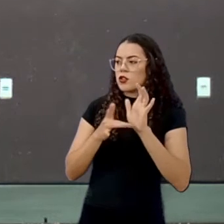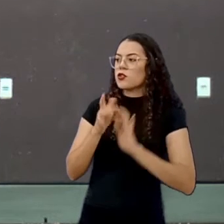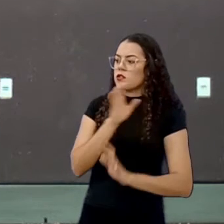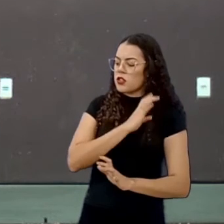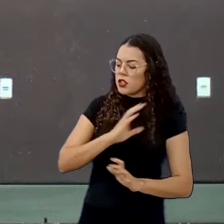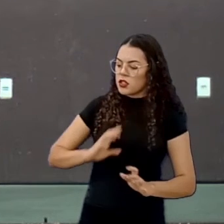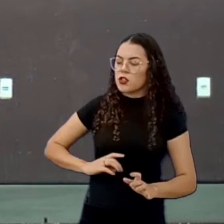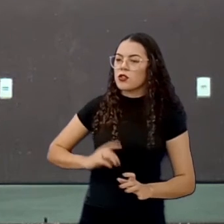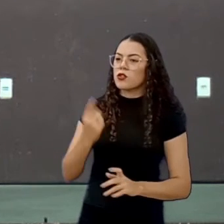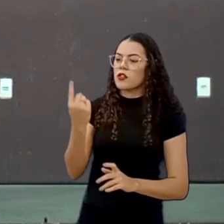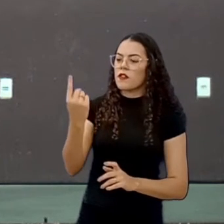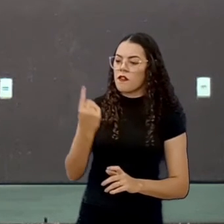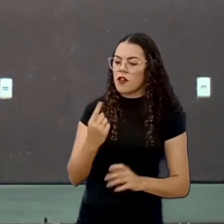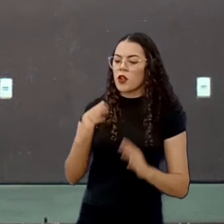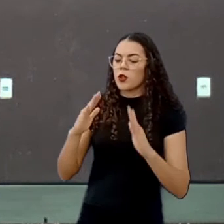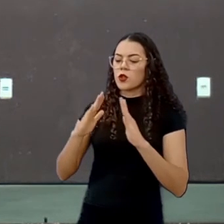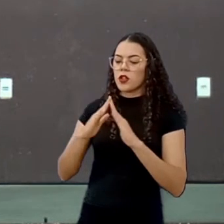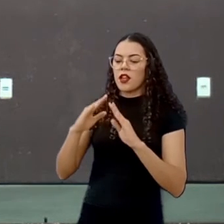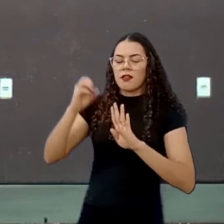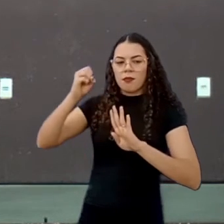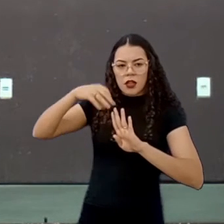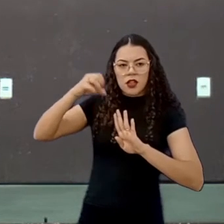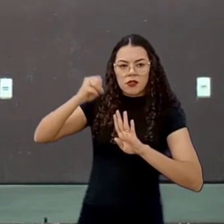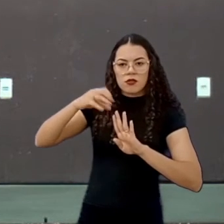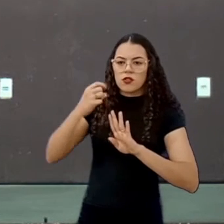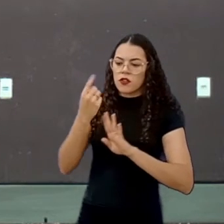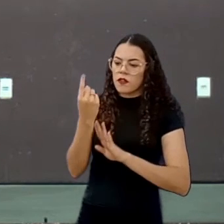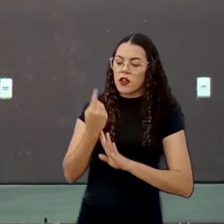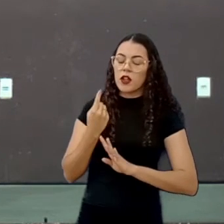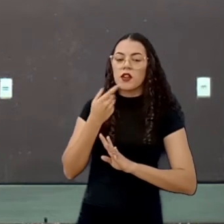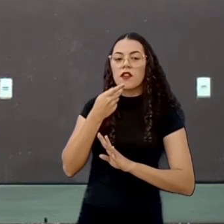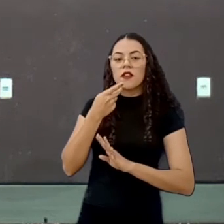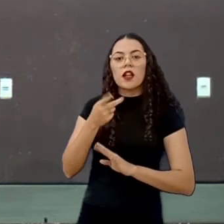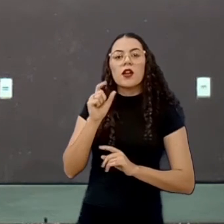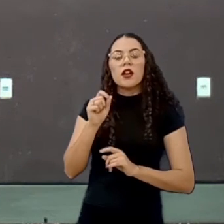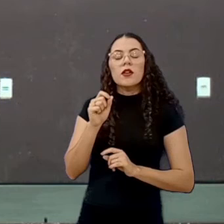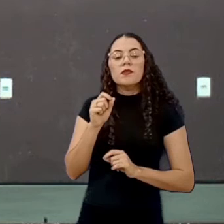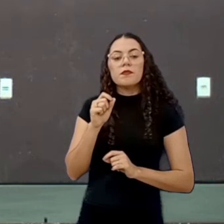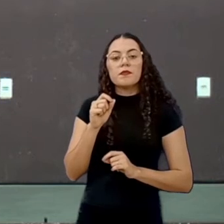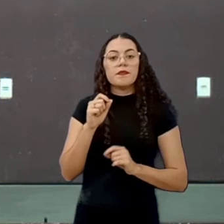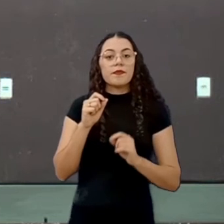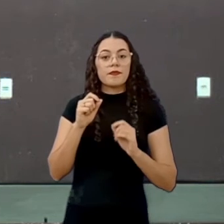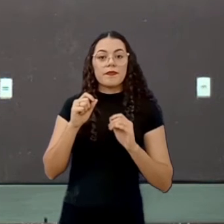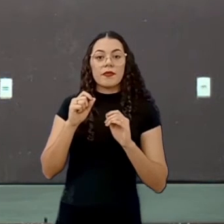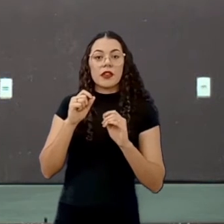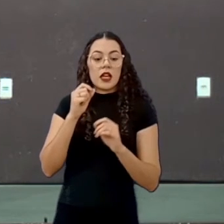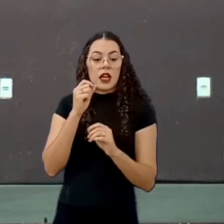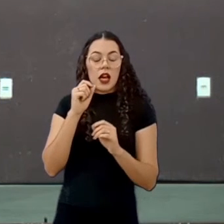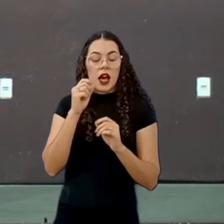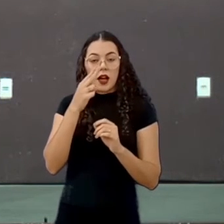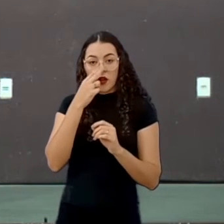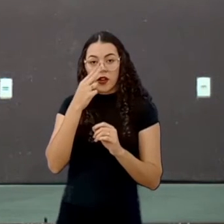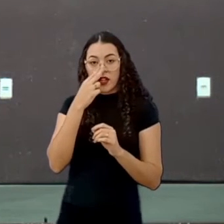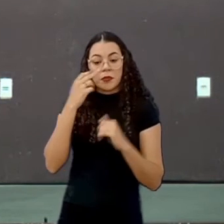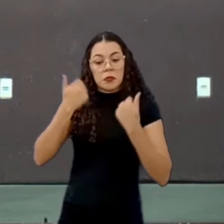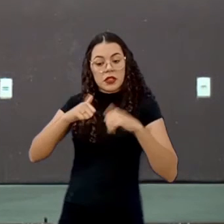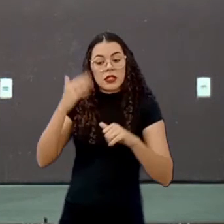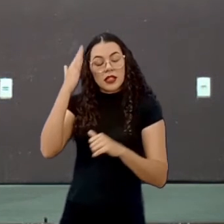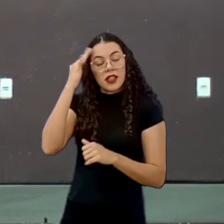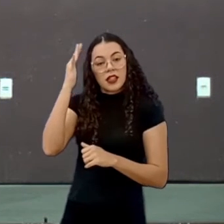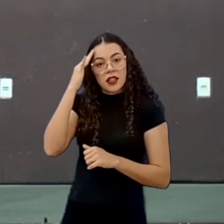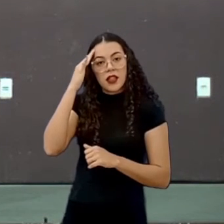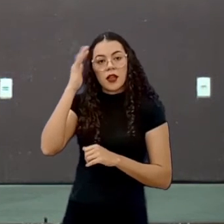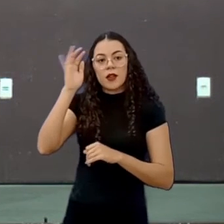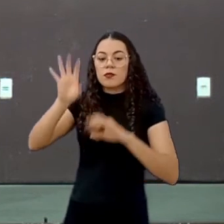meio dessa comunidade, Igreja Batista da Graça, deixa eu te dizer uma coisa: tarefa básica do cristão,